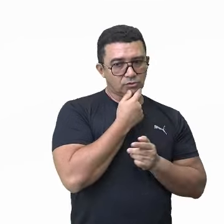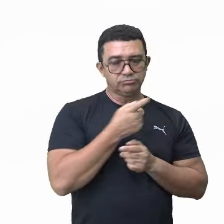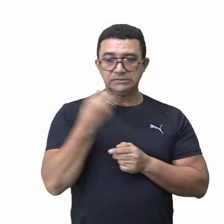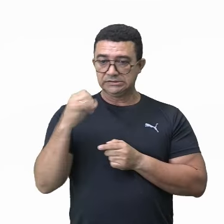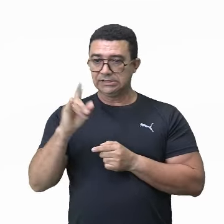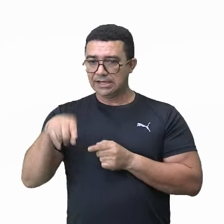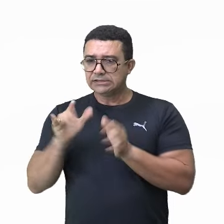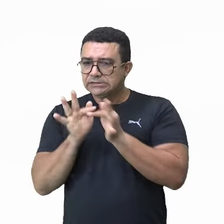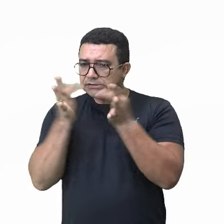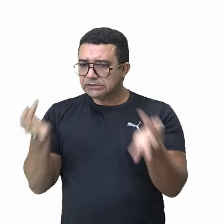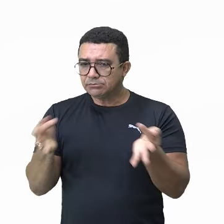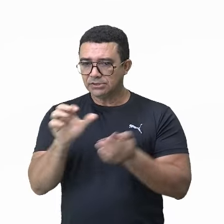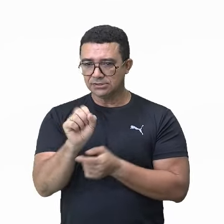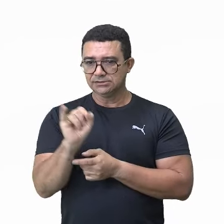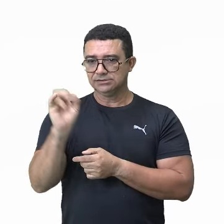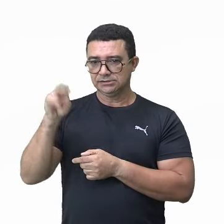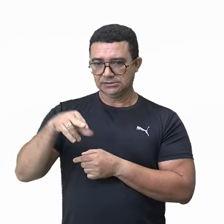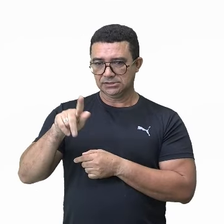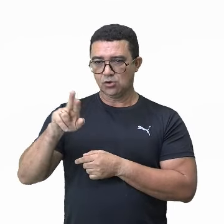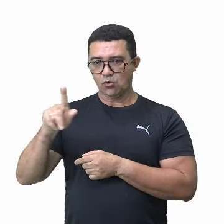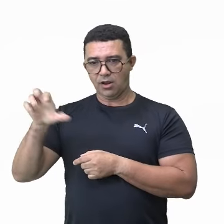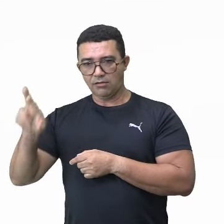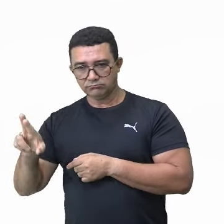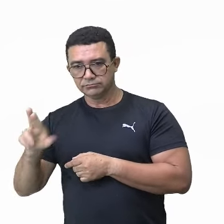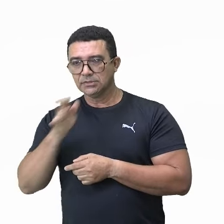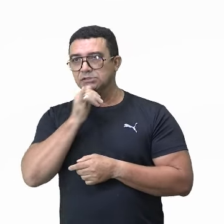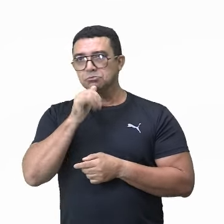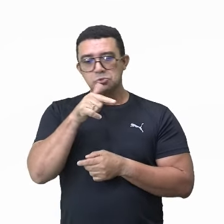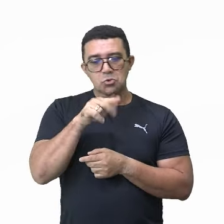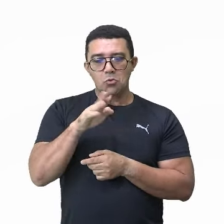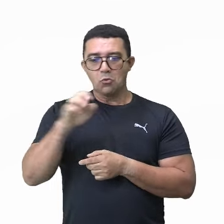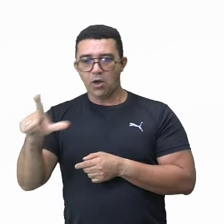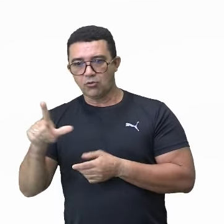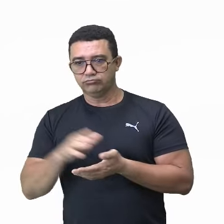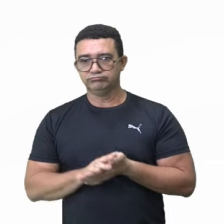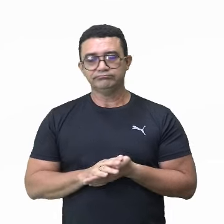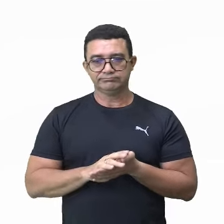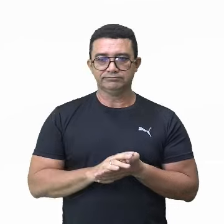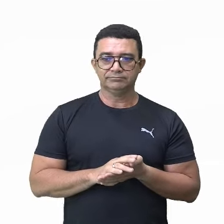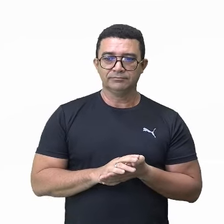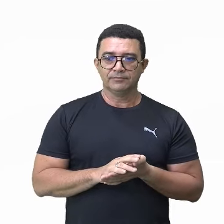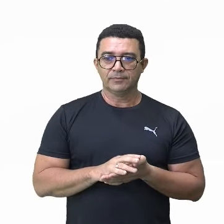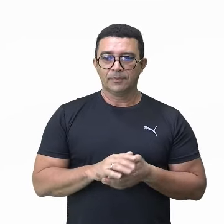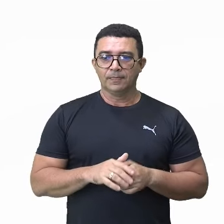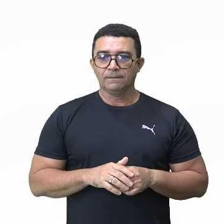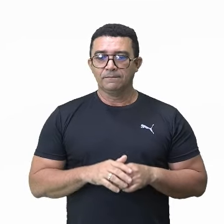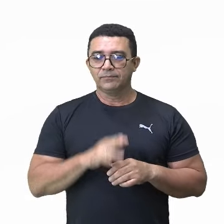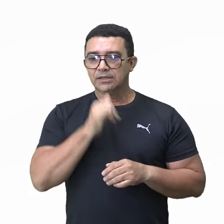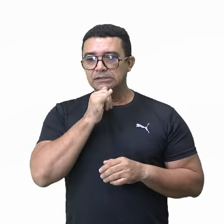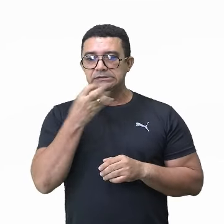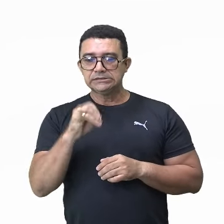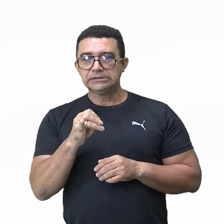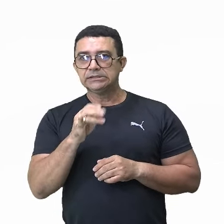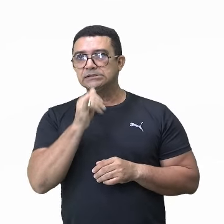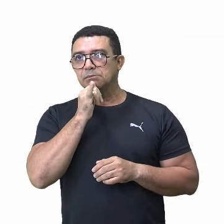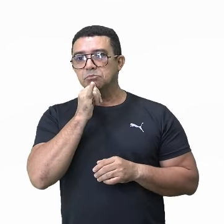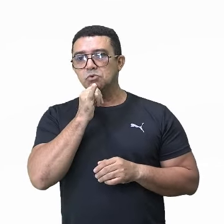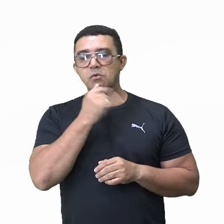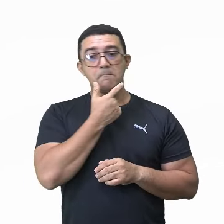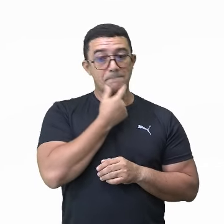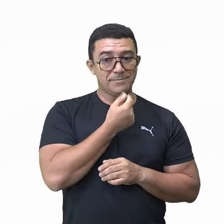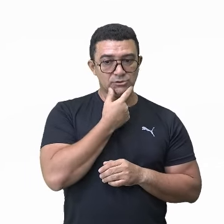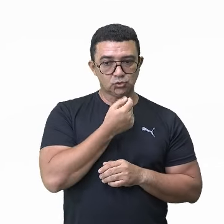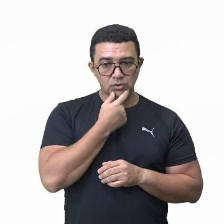exemplo eu vou usar o qual se for masculino singular no caso eu vou usar o qual se for por exemplo